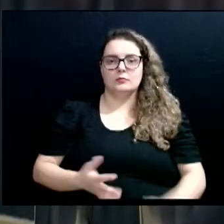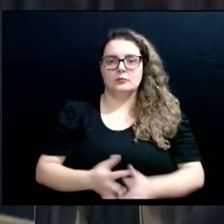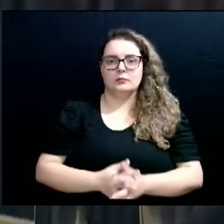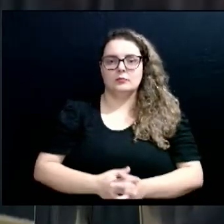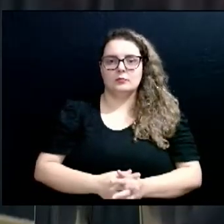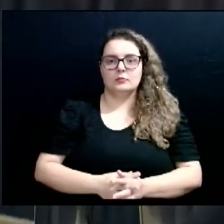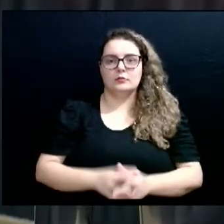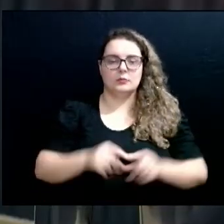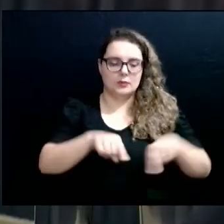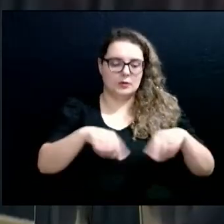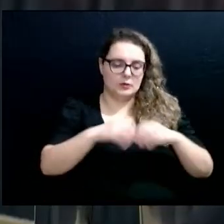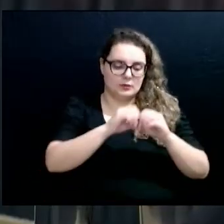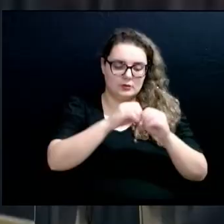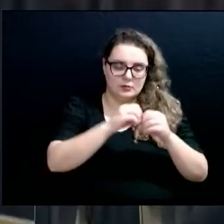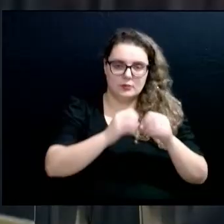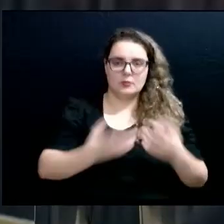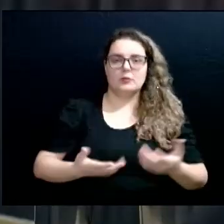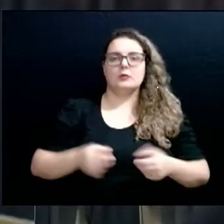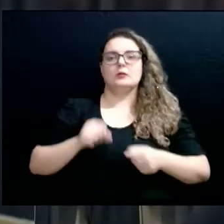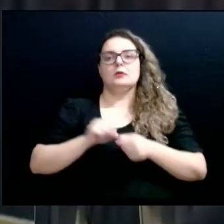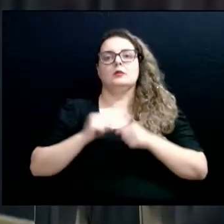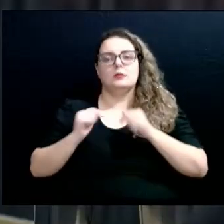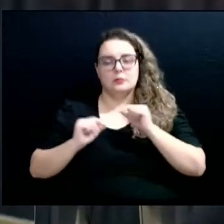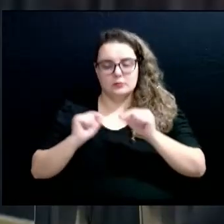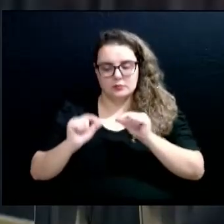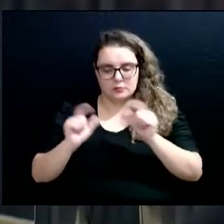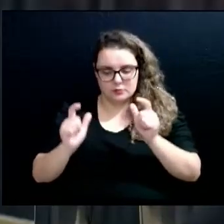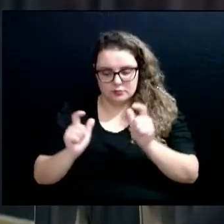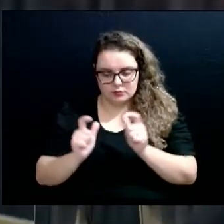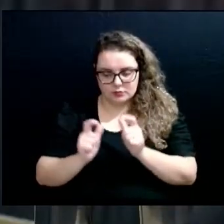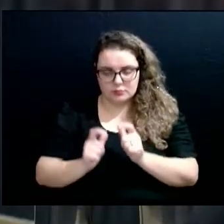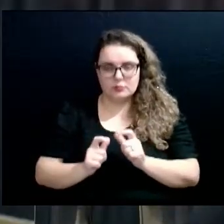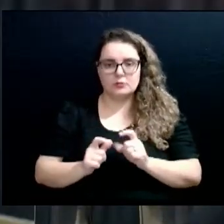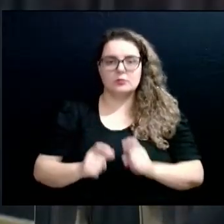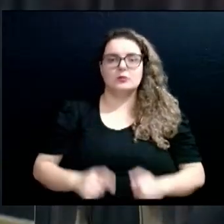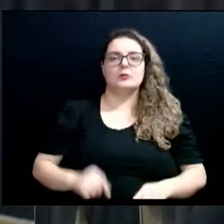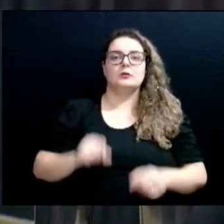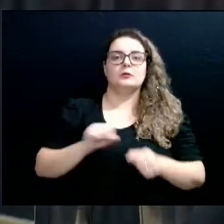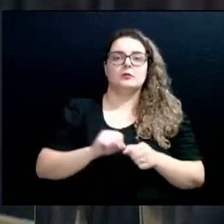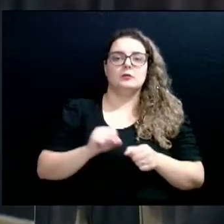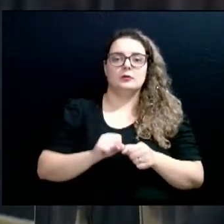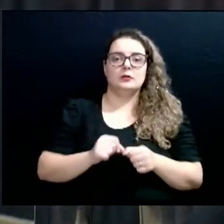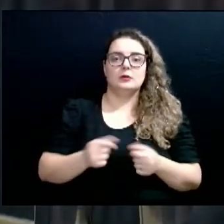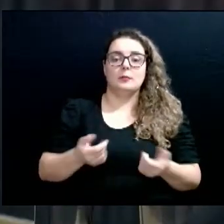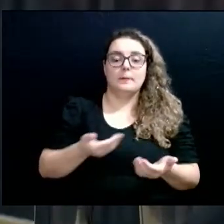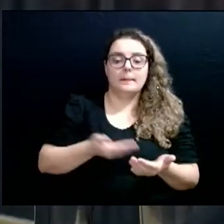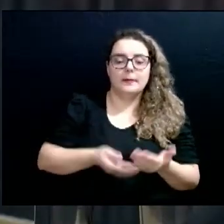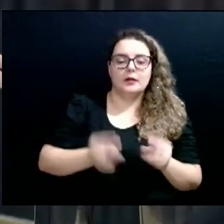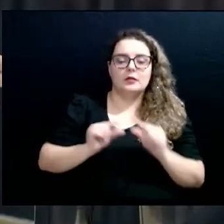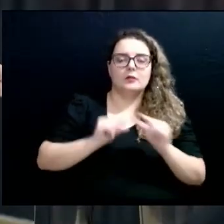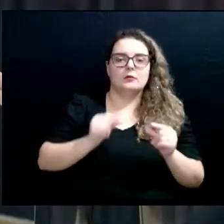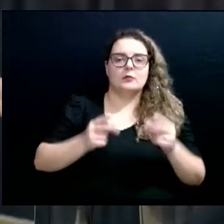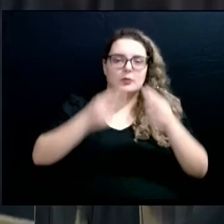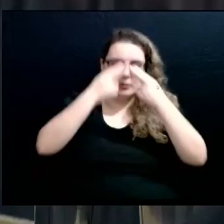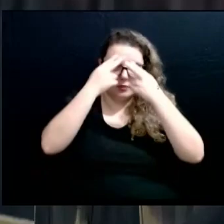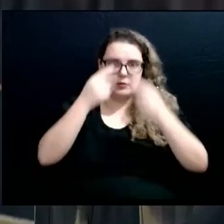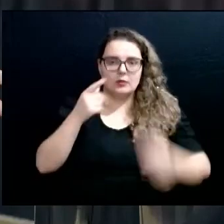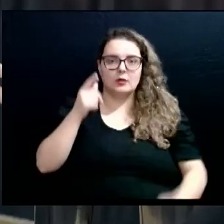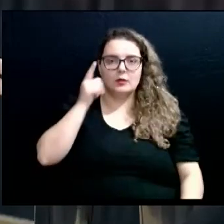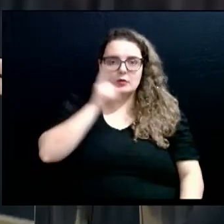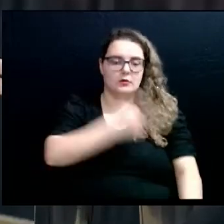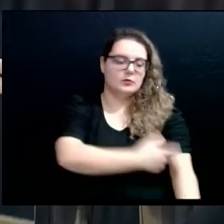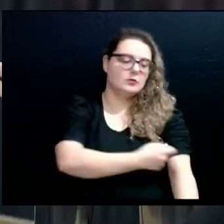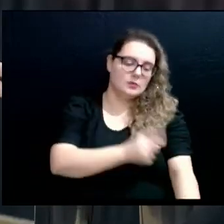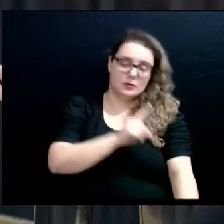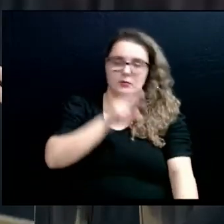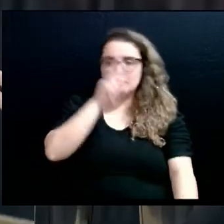laboratório. Aham. E aí você vai diminuindo. Isso vai te dessensibilizando para que você consiga tirar sangue sem desmaiar. Significa que você